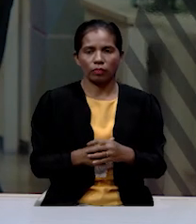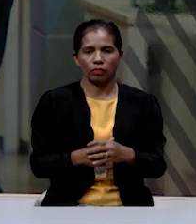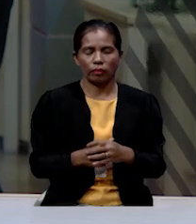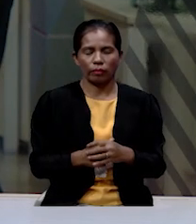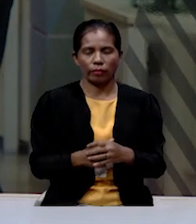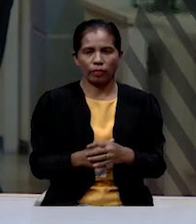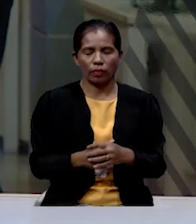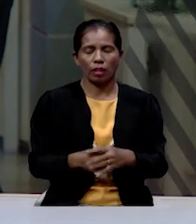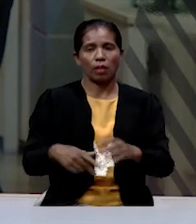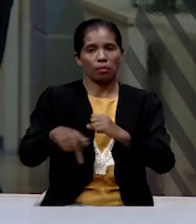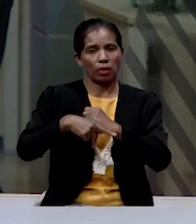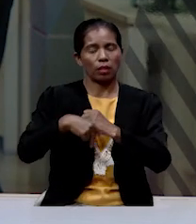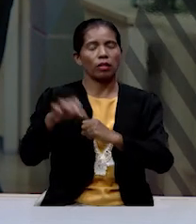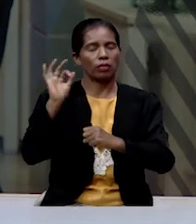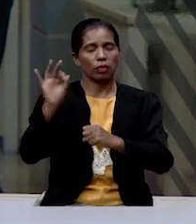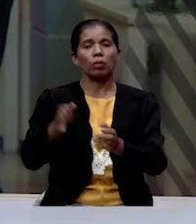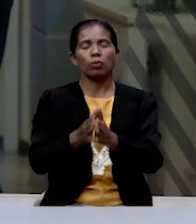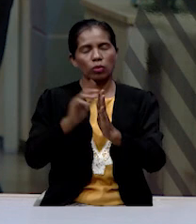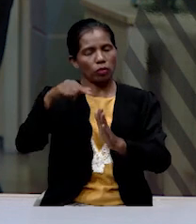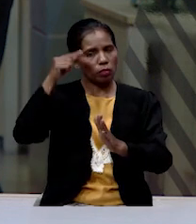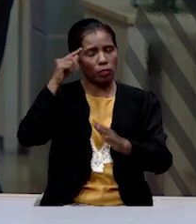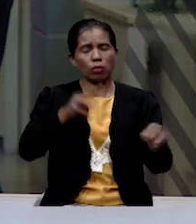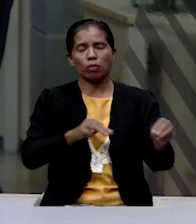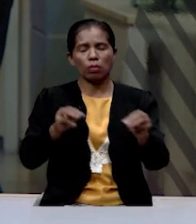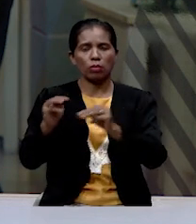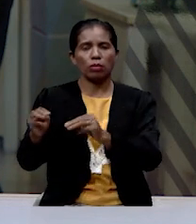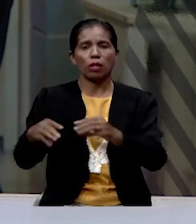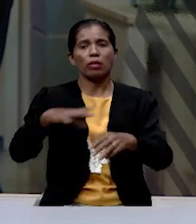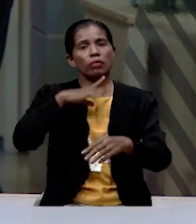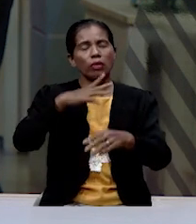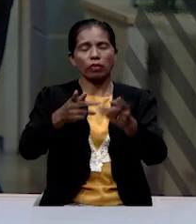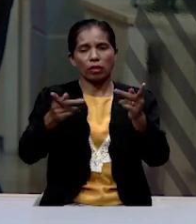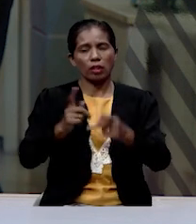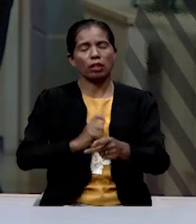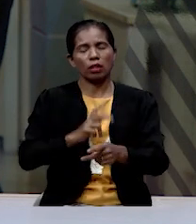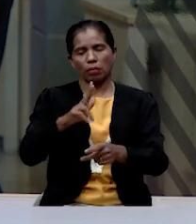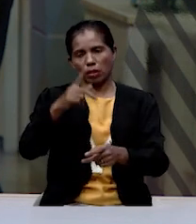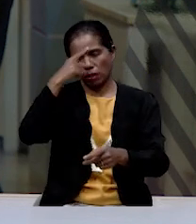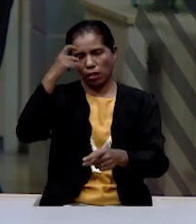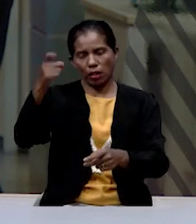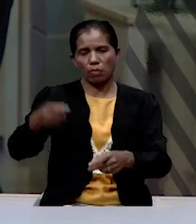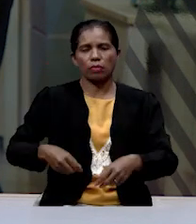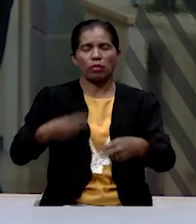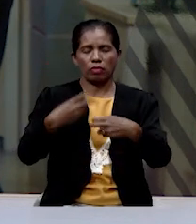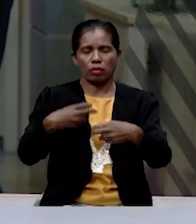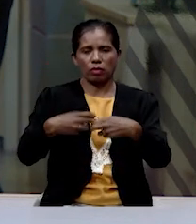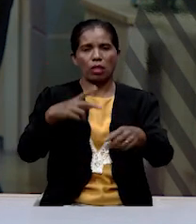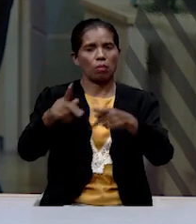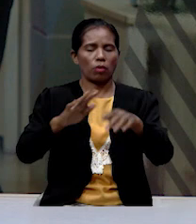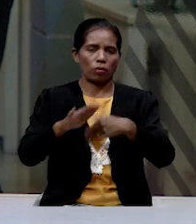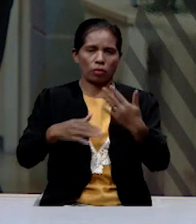Mangkada fratelin husu governo muda urgente le saira tibar ba fatin seluk tamba fo amiasa ba komunidade nia